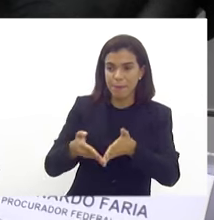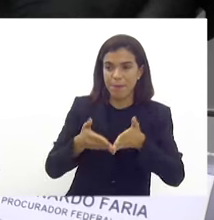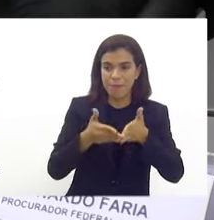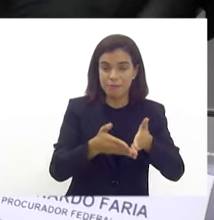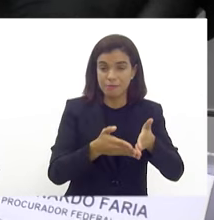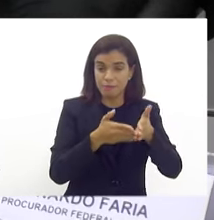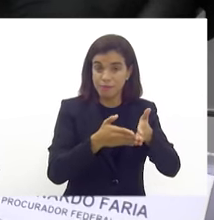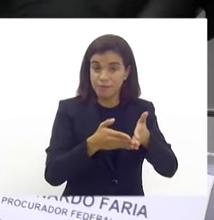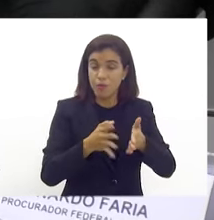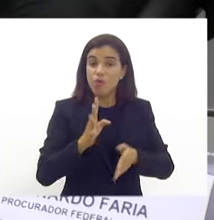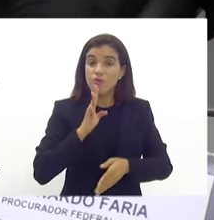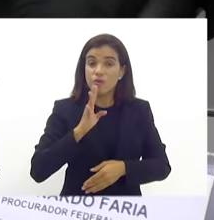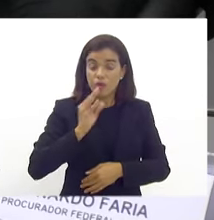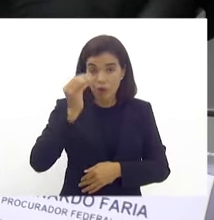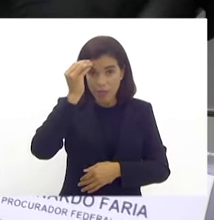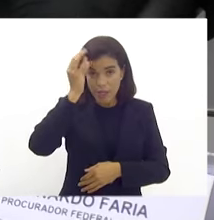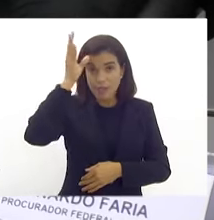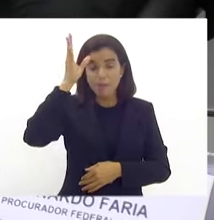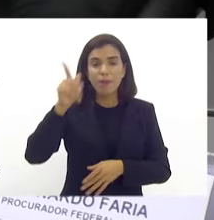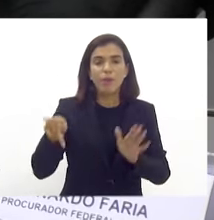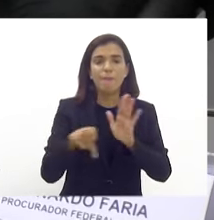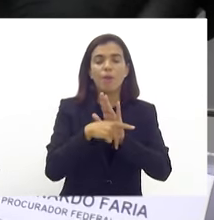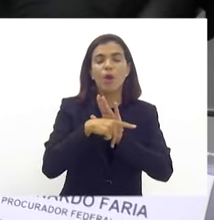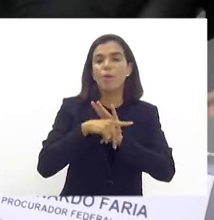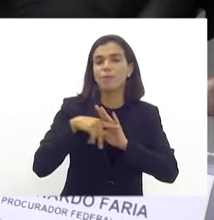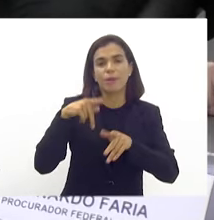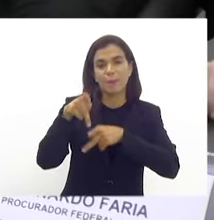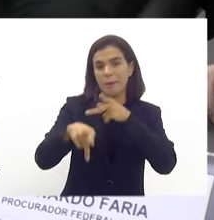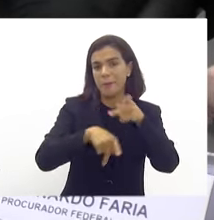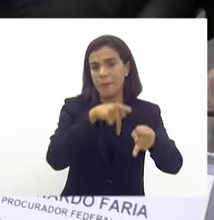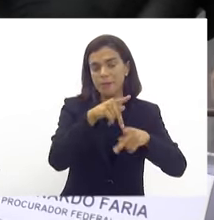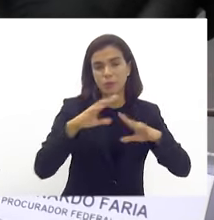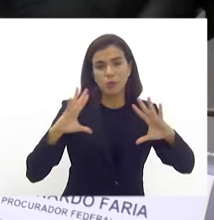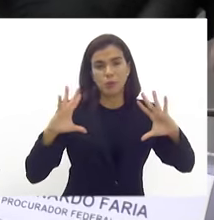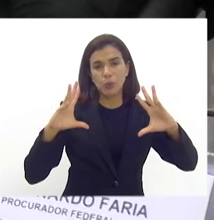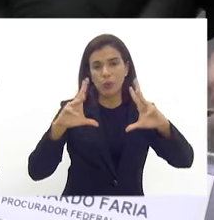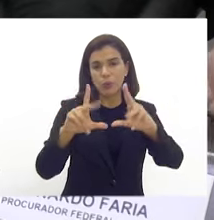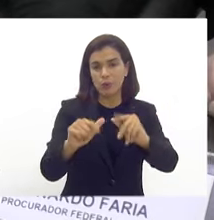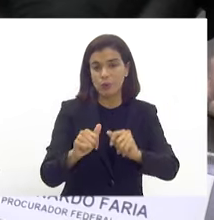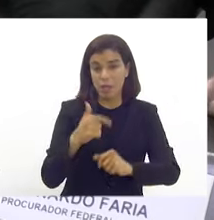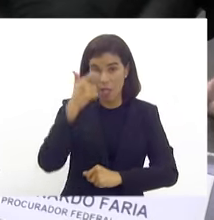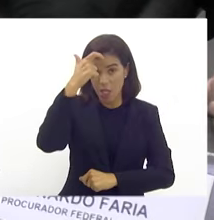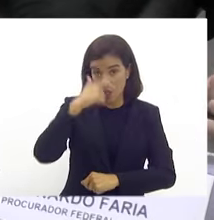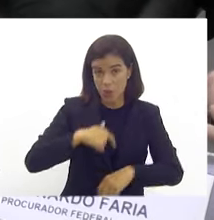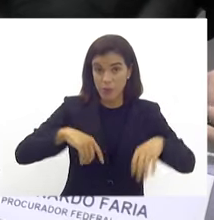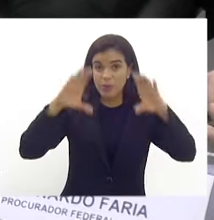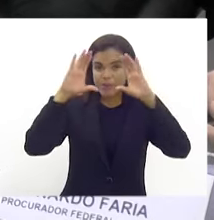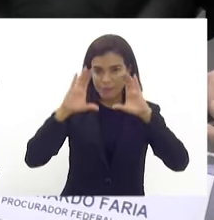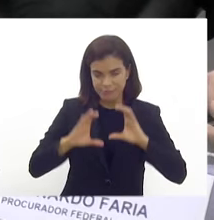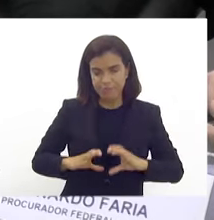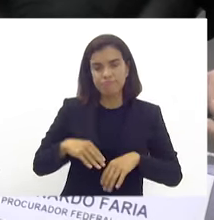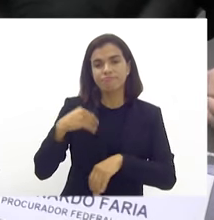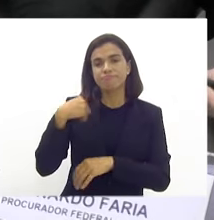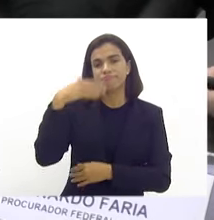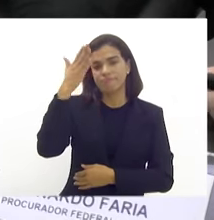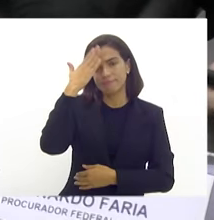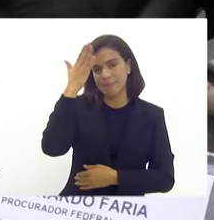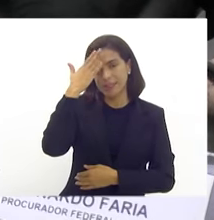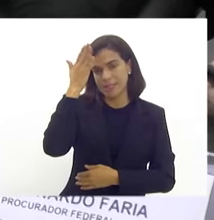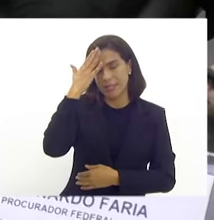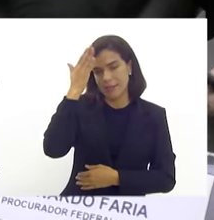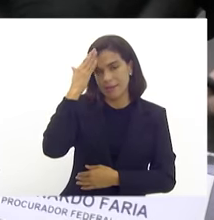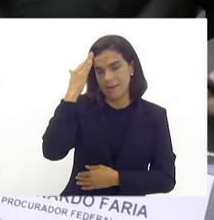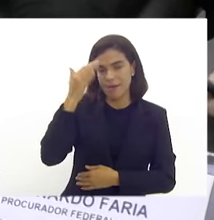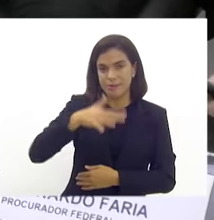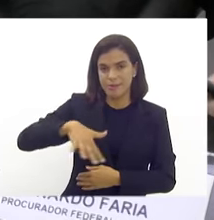o conhecimento das embarcações ele é público Todos sabem então eu como cidadão eu tenho conhecimento dessas da